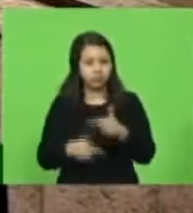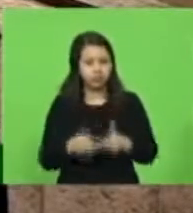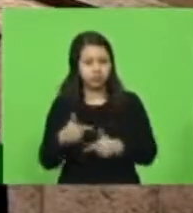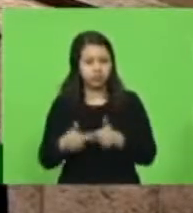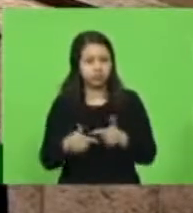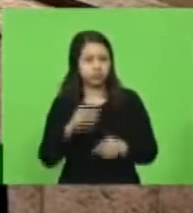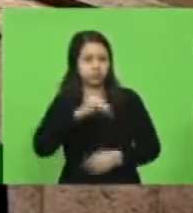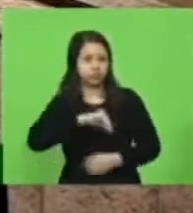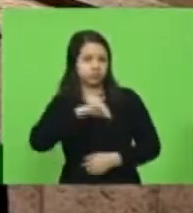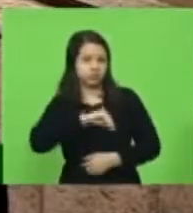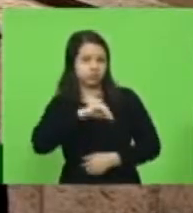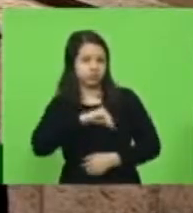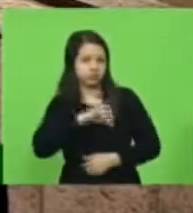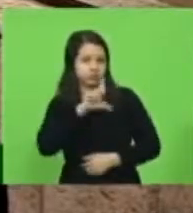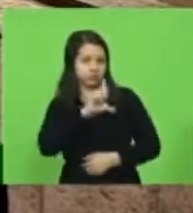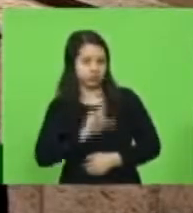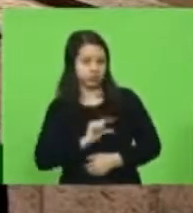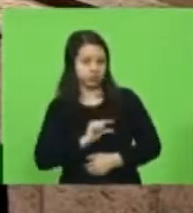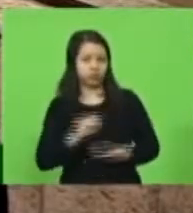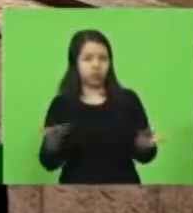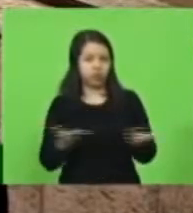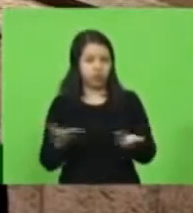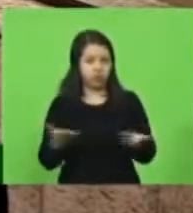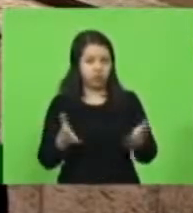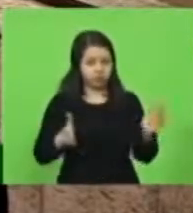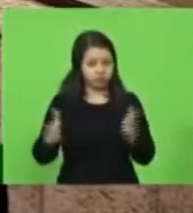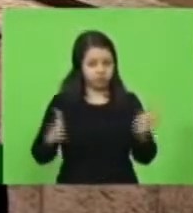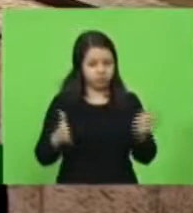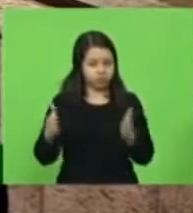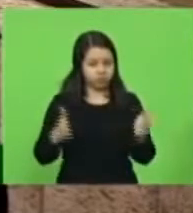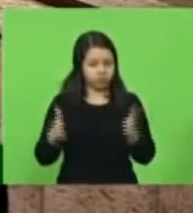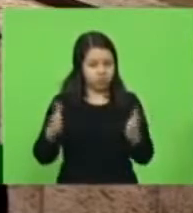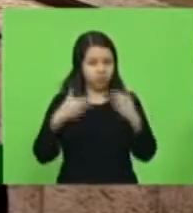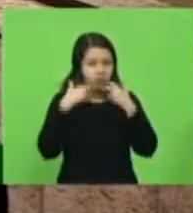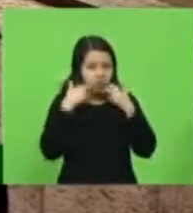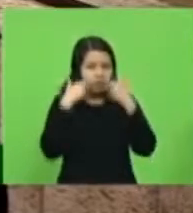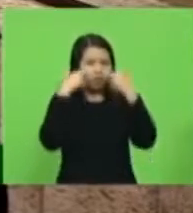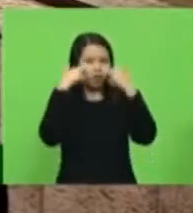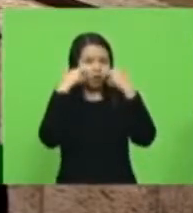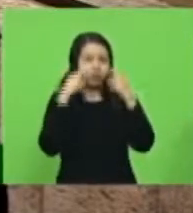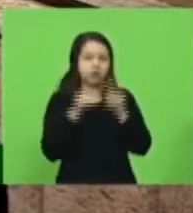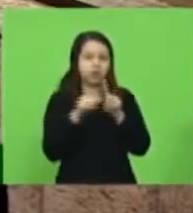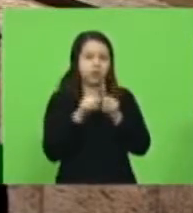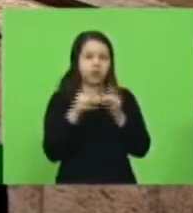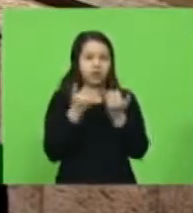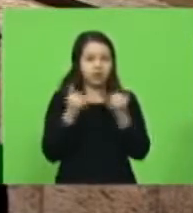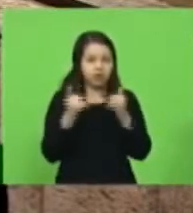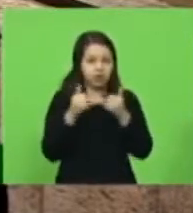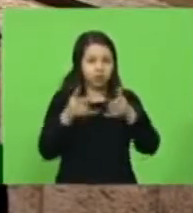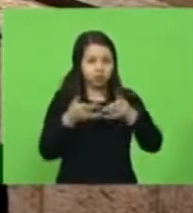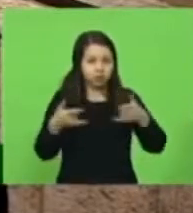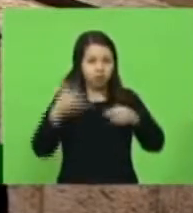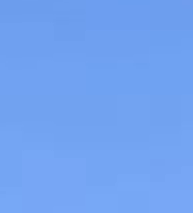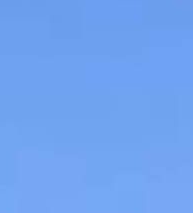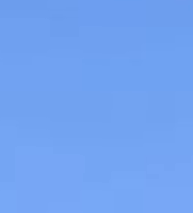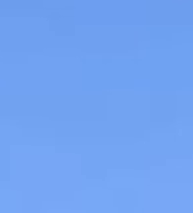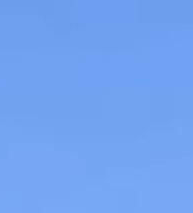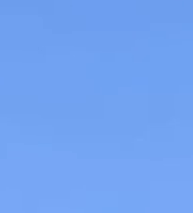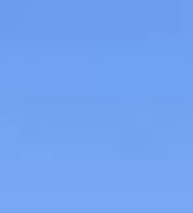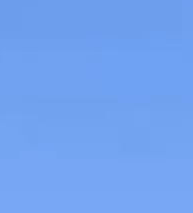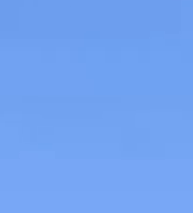seu salário reduzido, agora passarem por uma situação vexatória de terem também as suas contas de luz